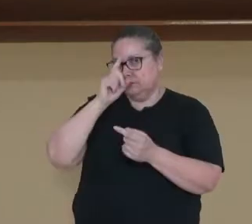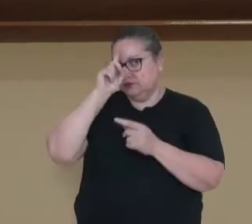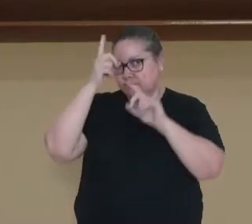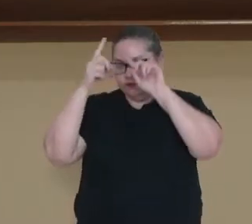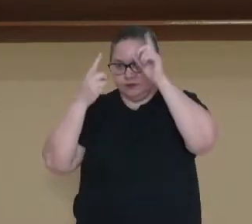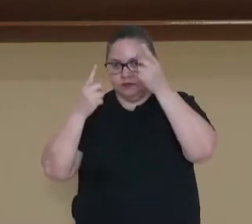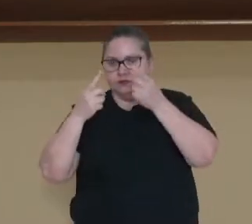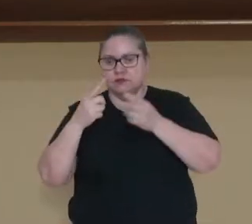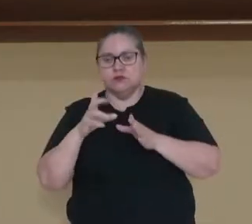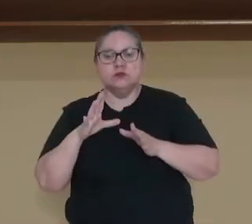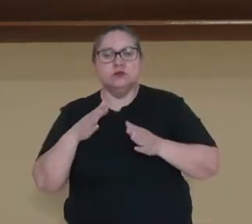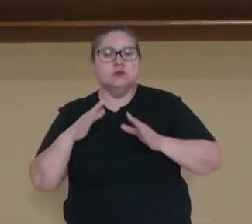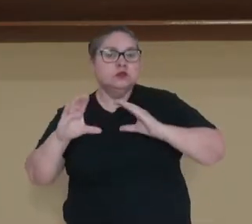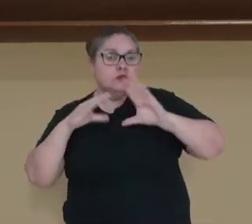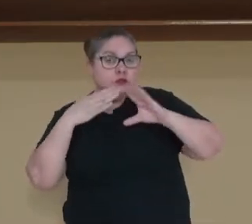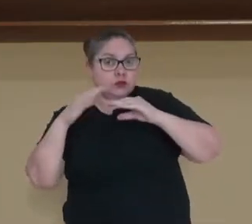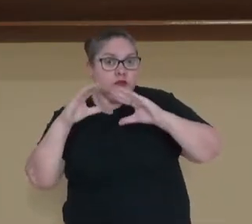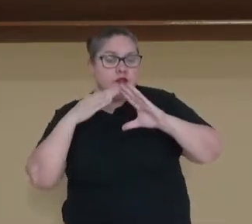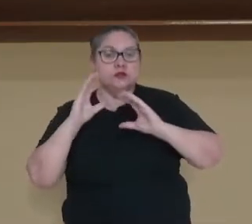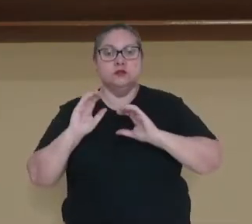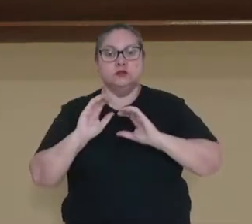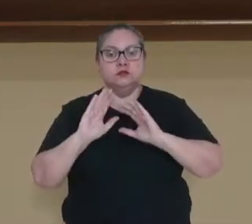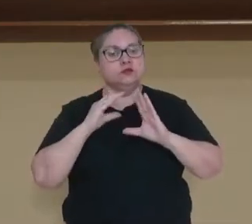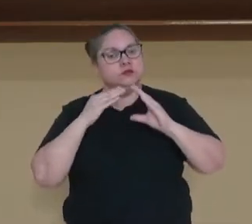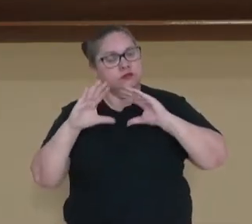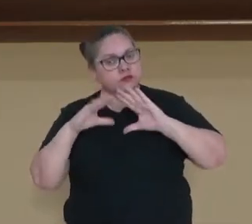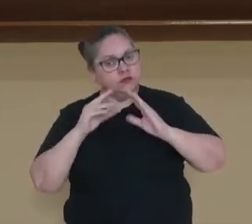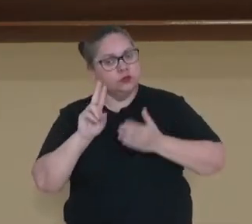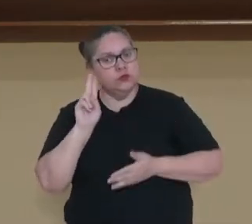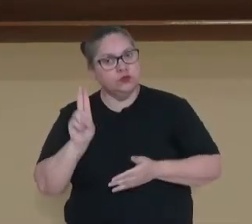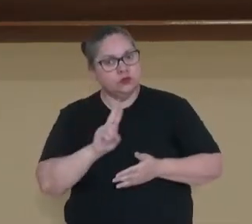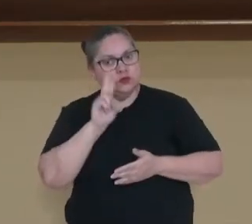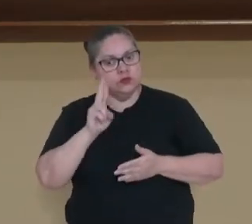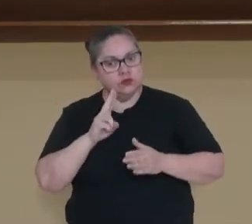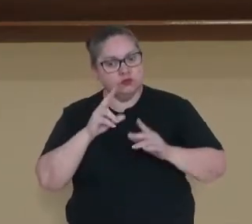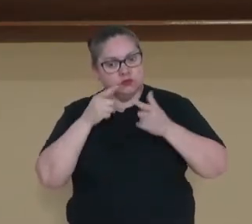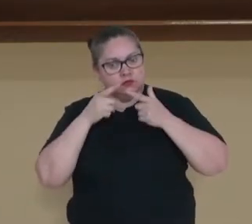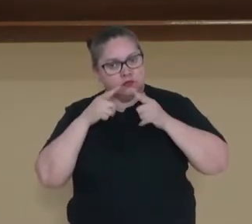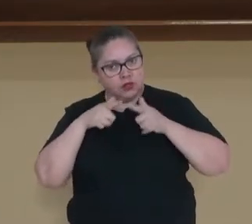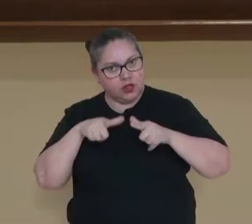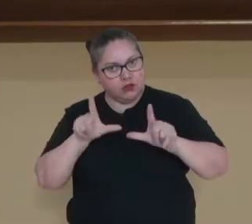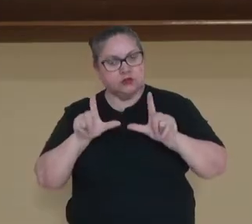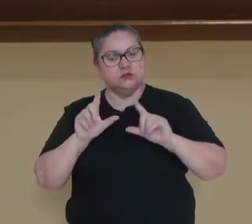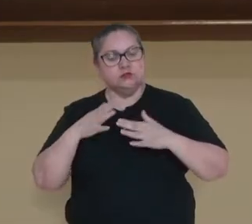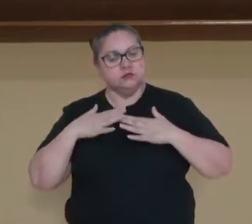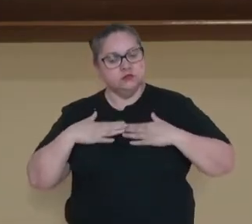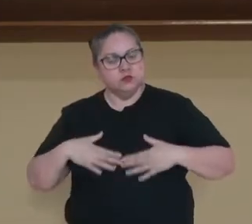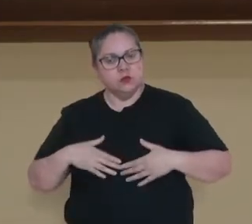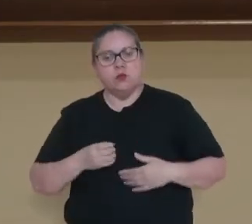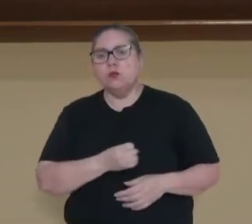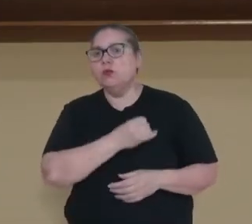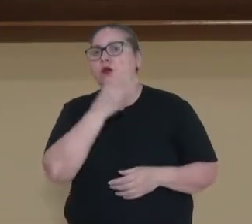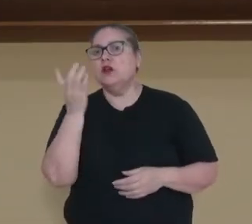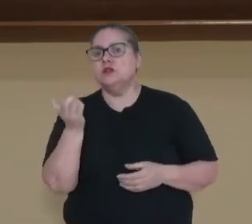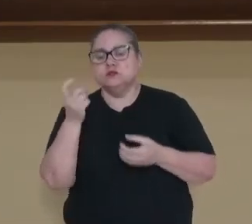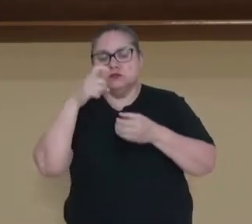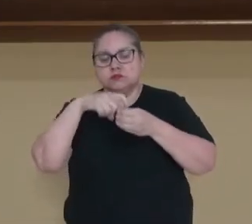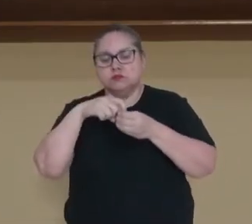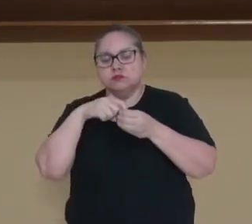criativa, estamos nos comunicando, estamos usando da nossa linguagem corporal. Mas quais são os